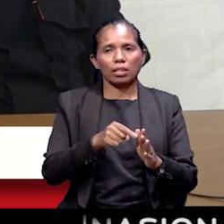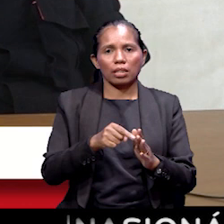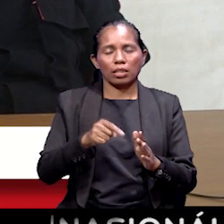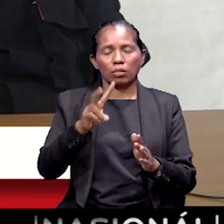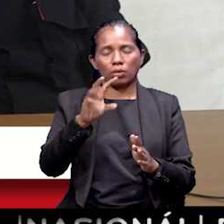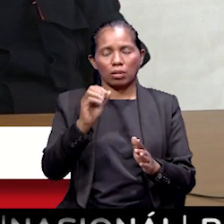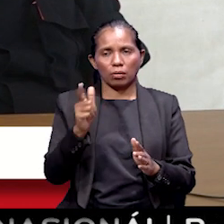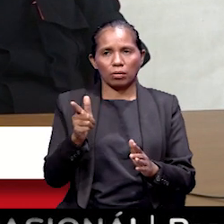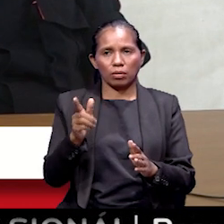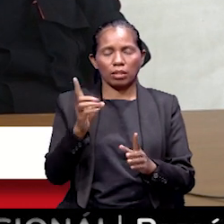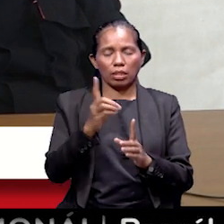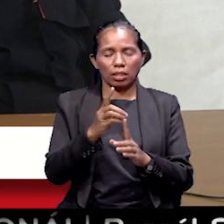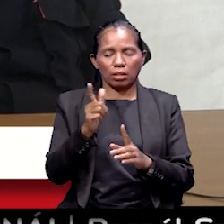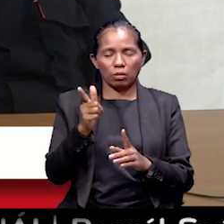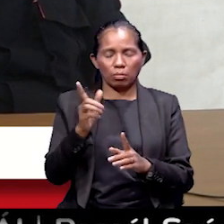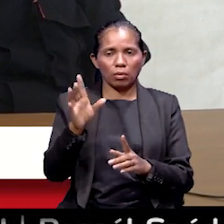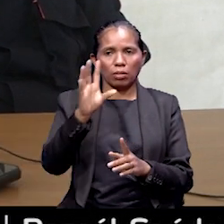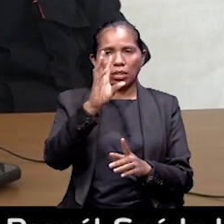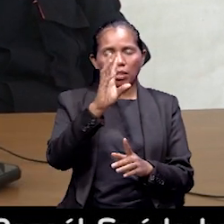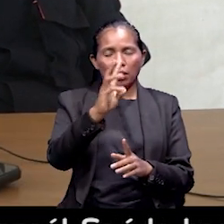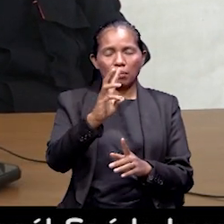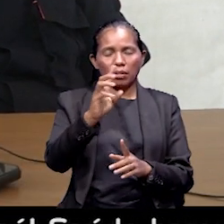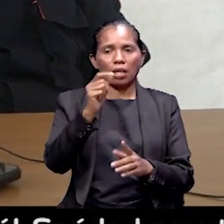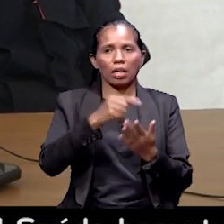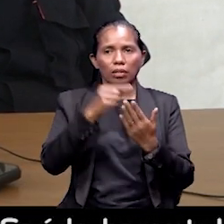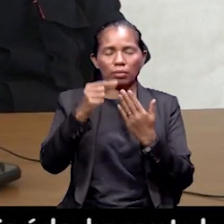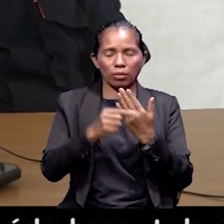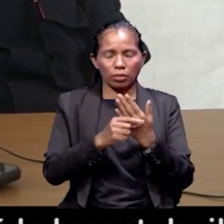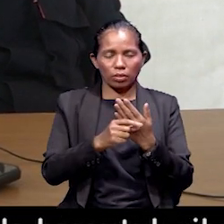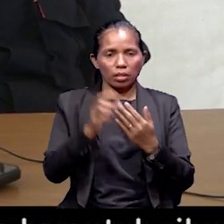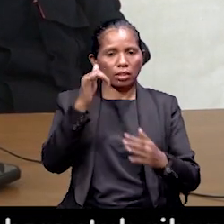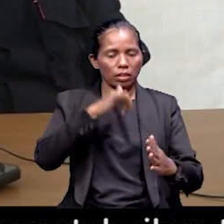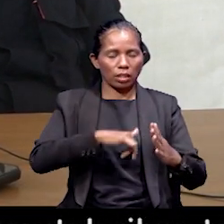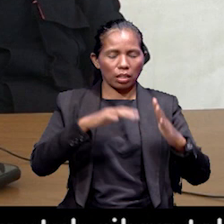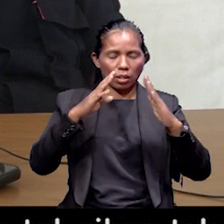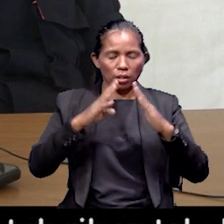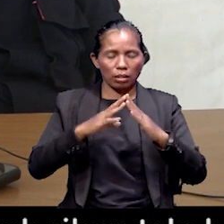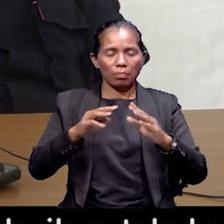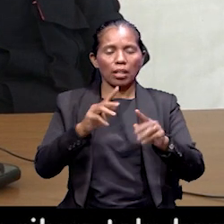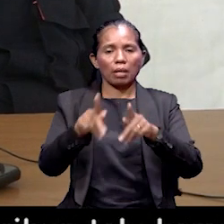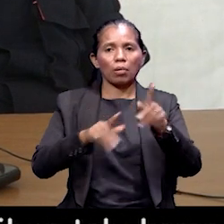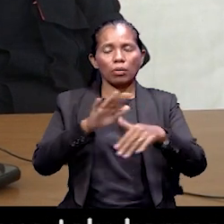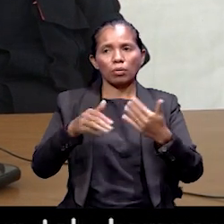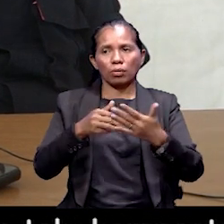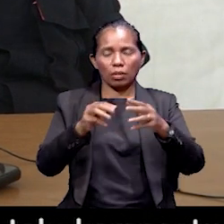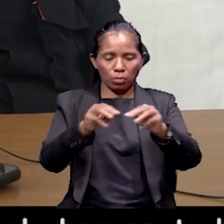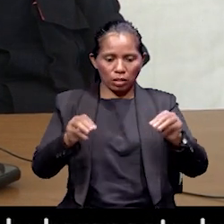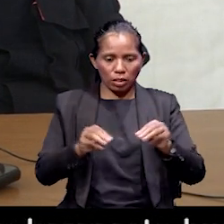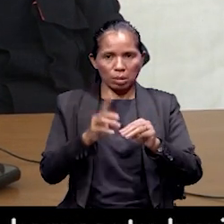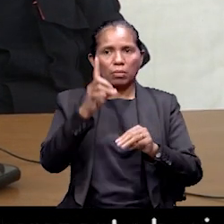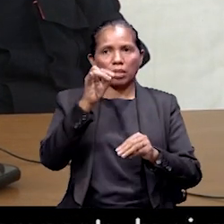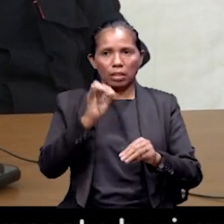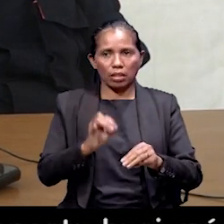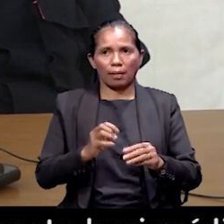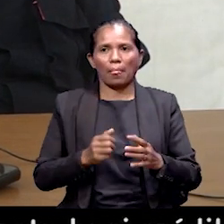115/2021 dia 26 de agosto impõe confinamento obrigatório geral ba população no município de Dili. Comando geral da